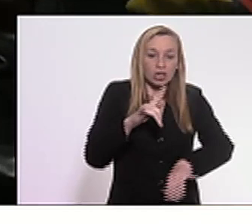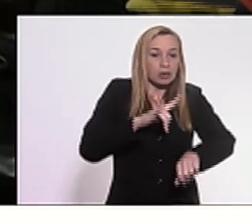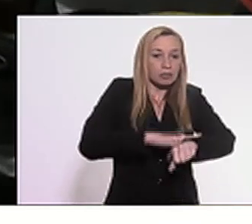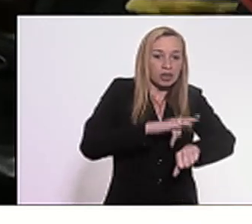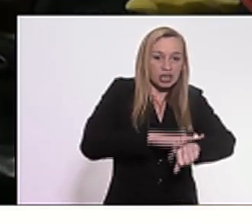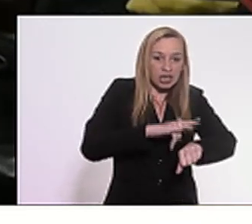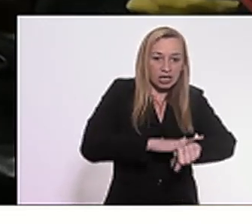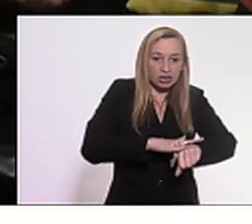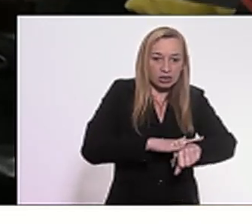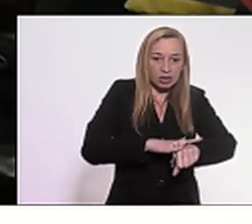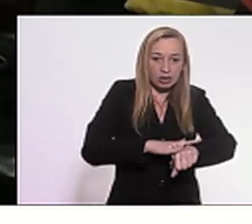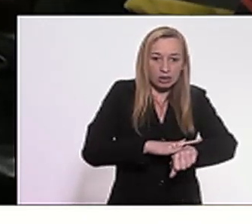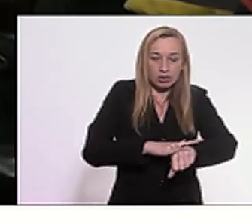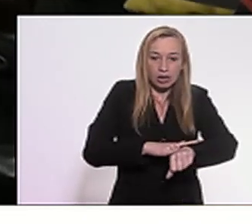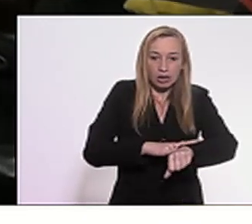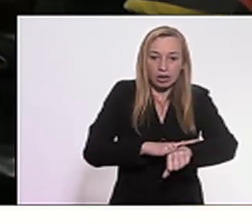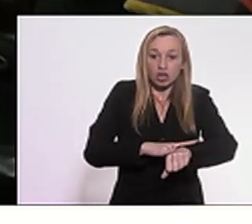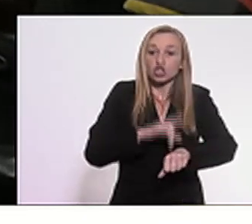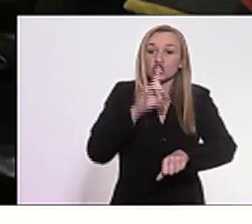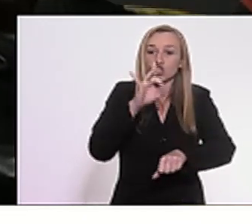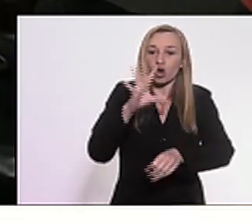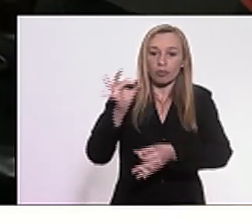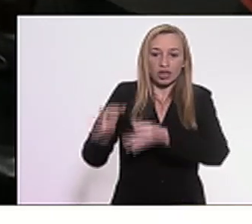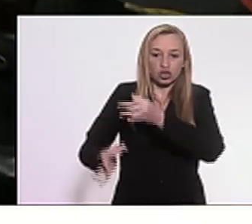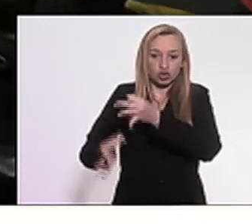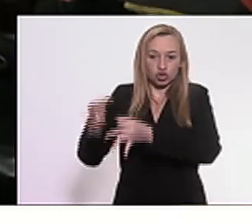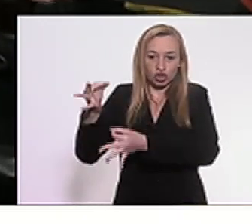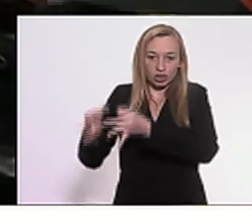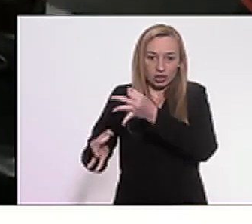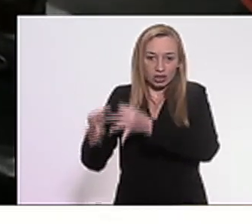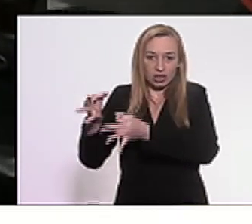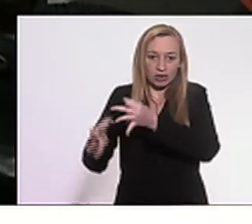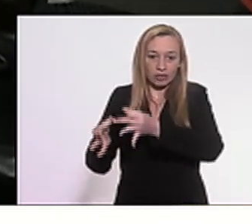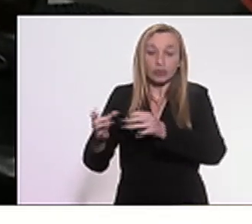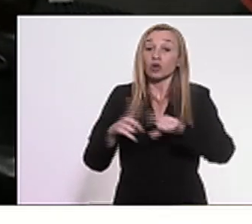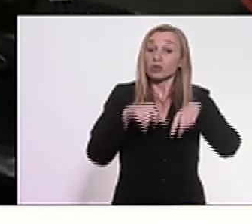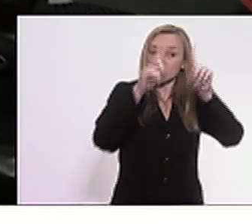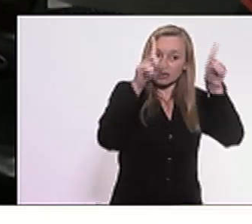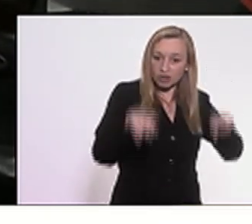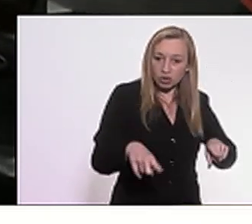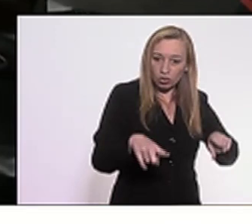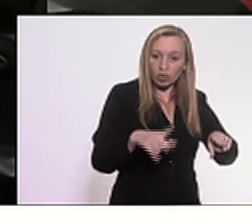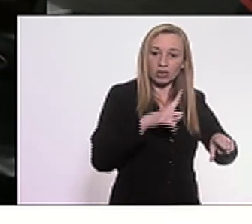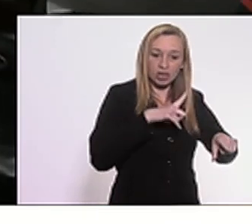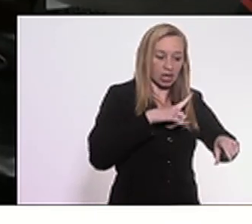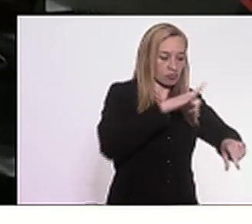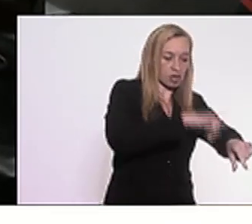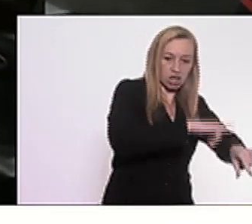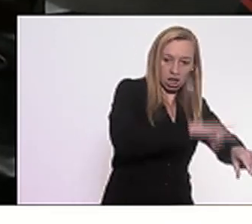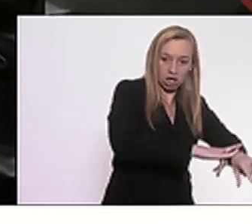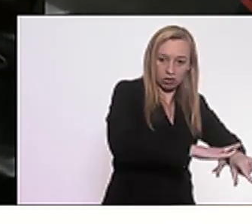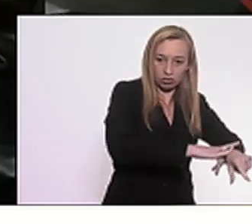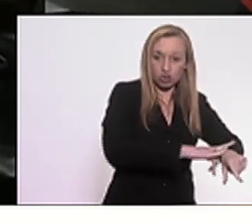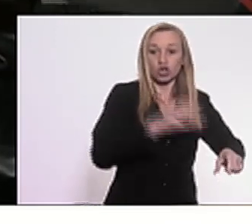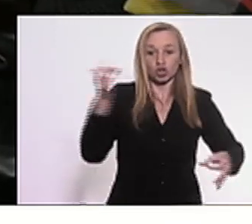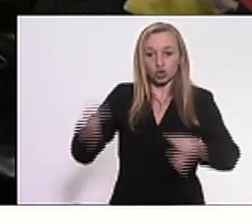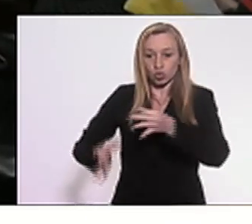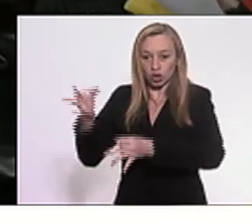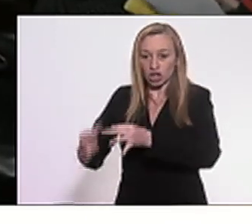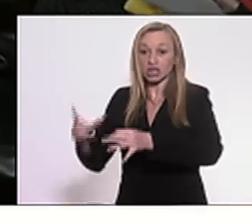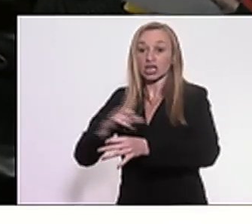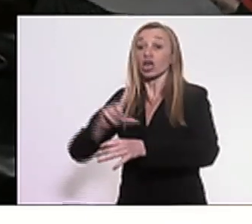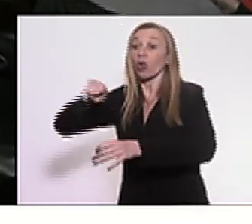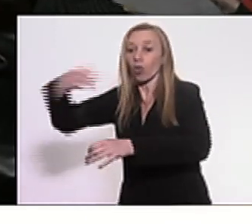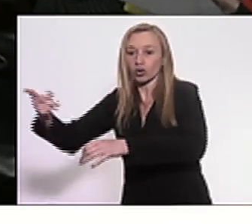para promotores de justiça. Quer dizer, o servidor tem um banheiro e o promotor tem outro banheiro. Esse tipo de situações que estão dentro